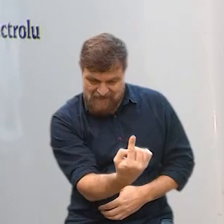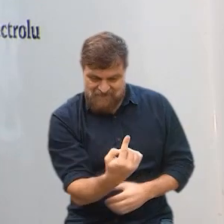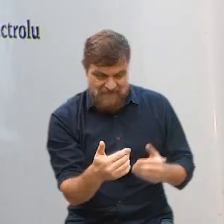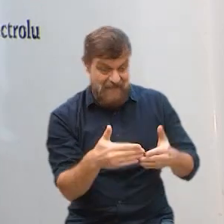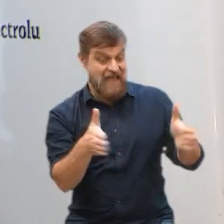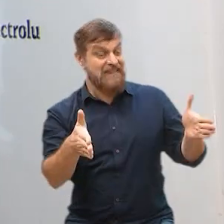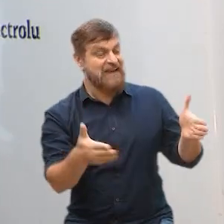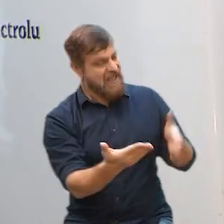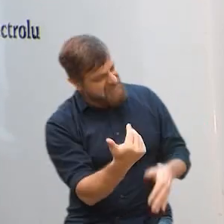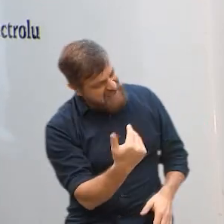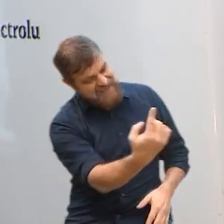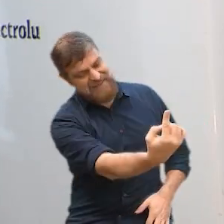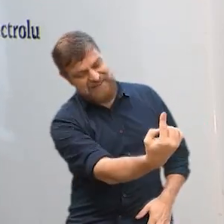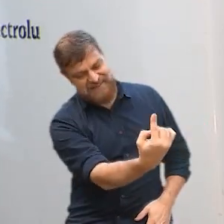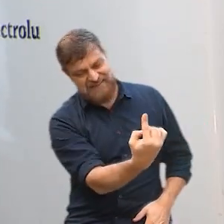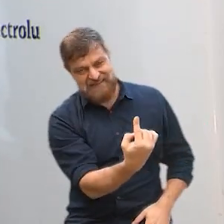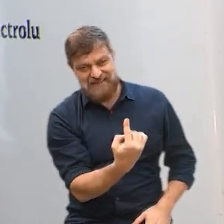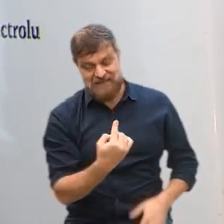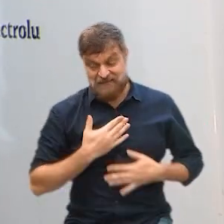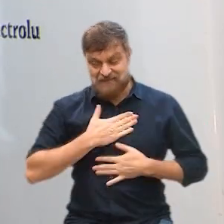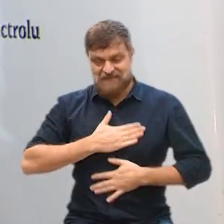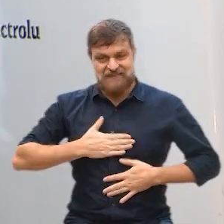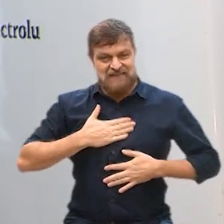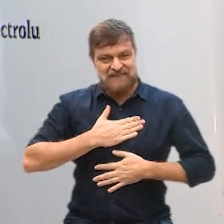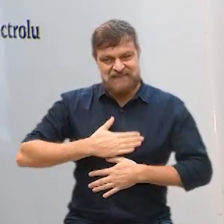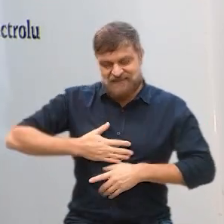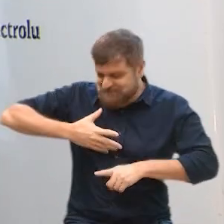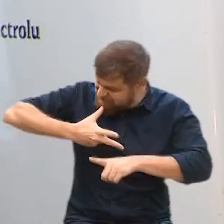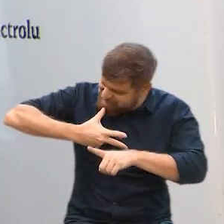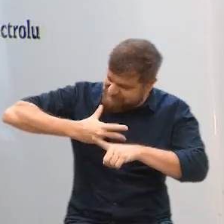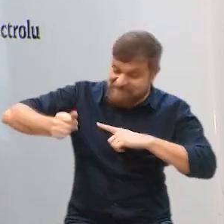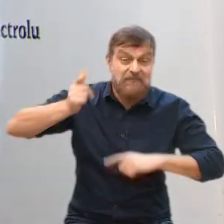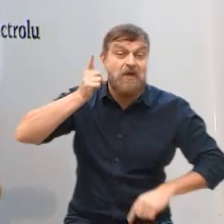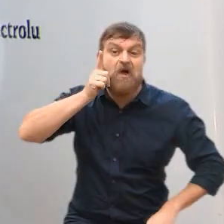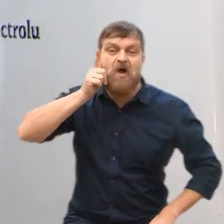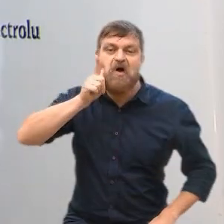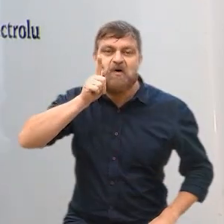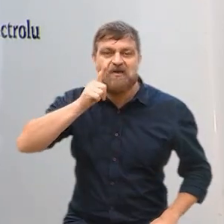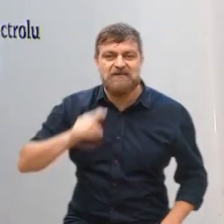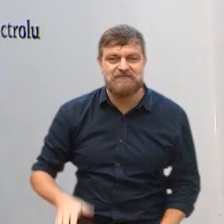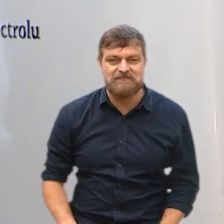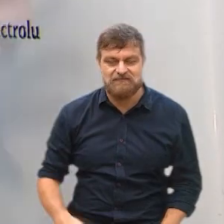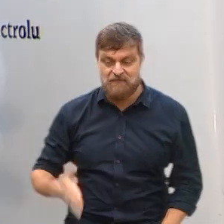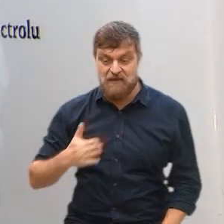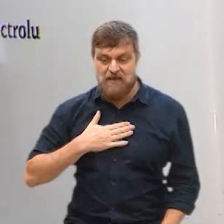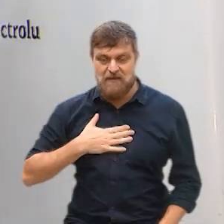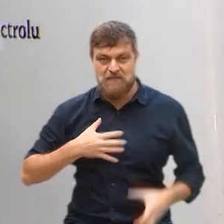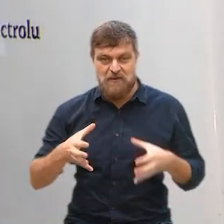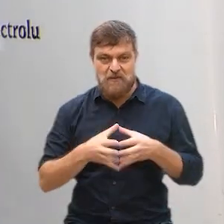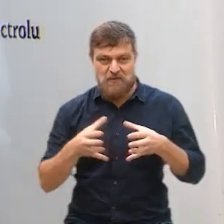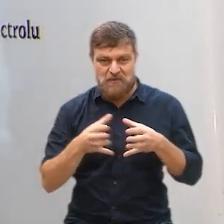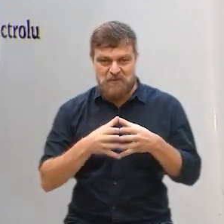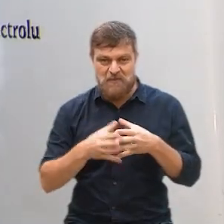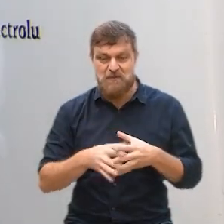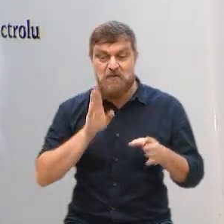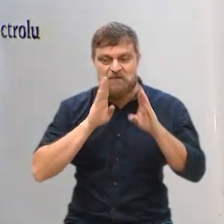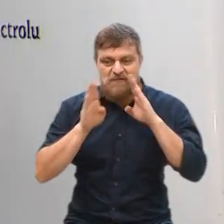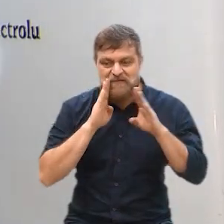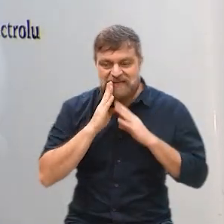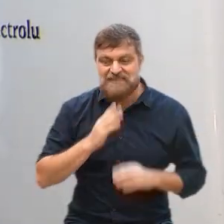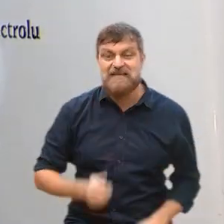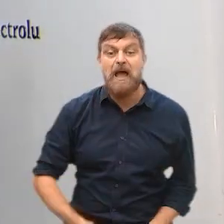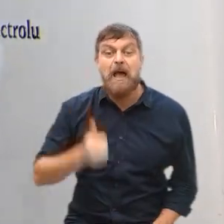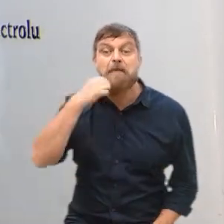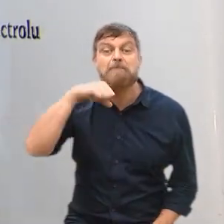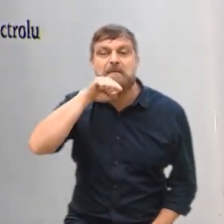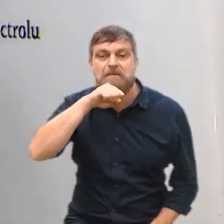entrar e tal. Isso é uma conquista, assim, do Mamãe Fez Bolo. E o Mamãe Fez Bolo sou eu, meus